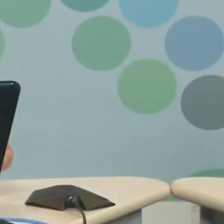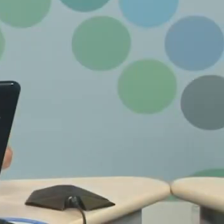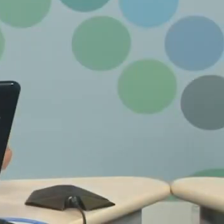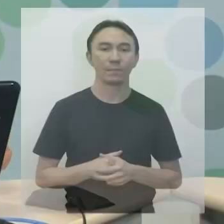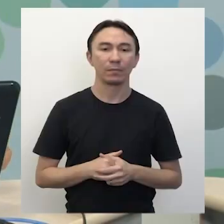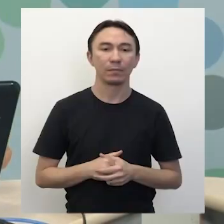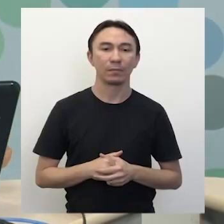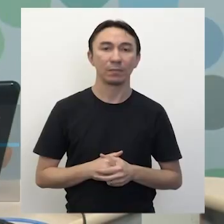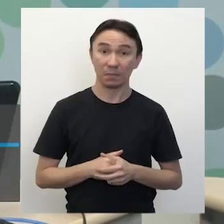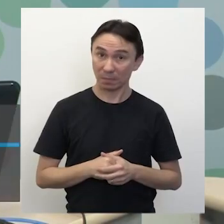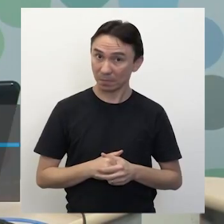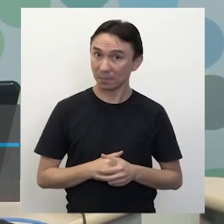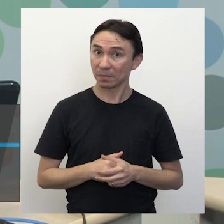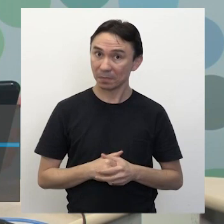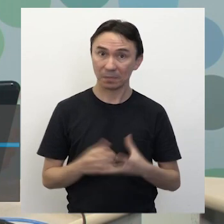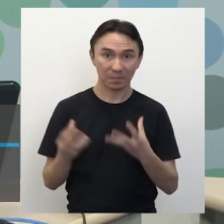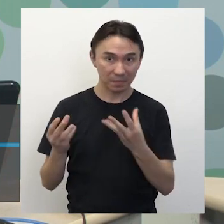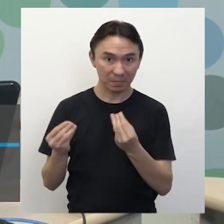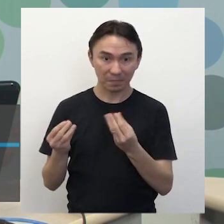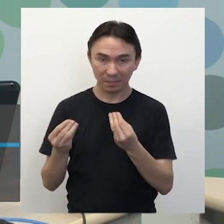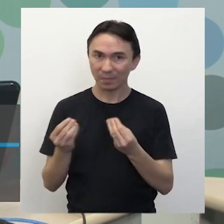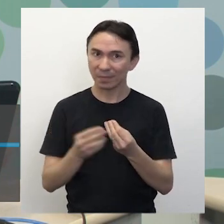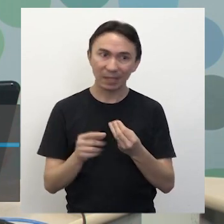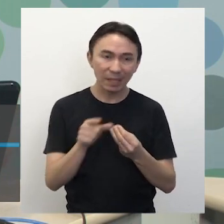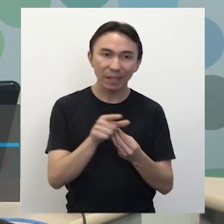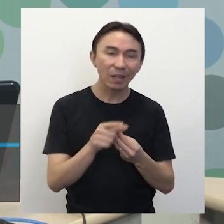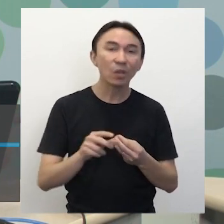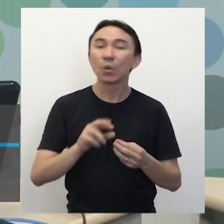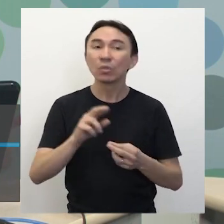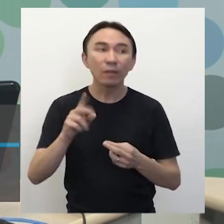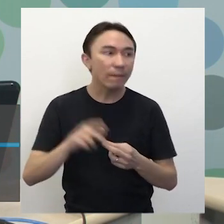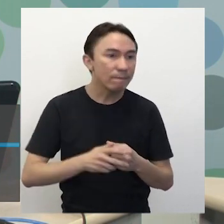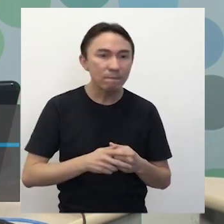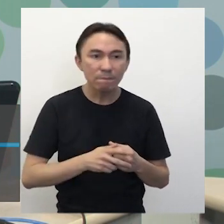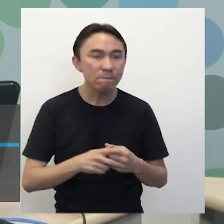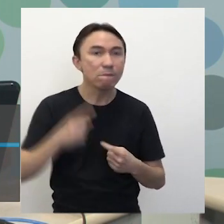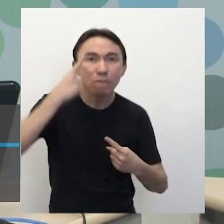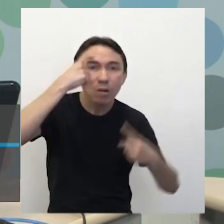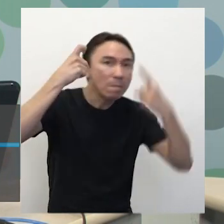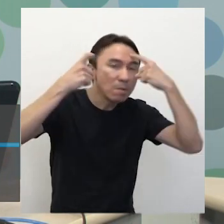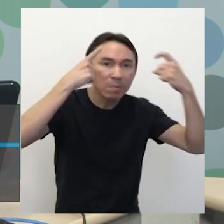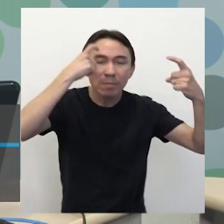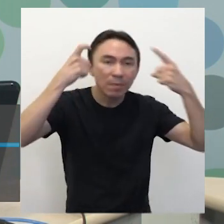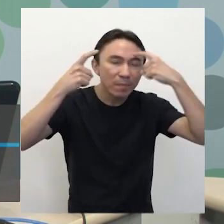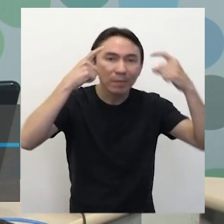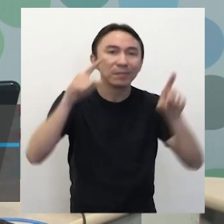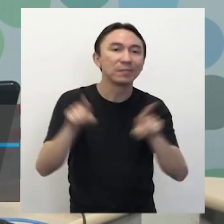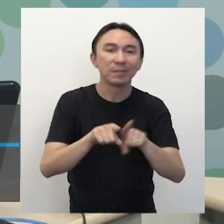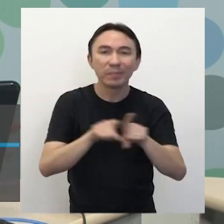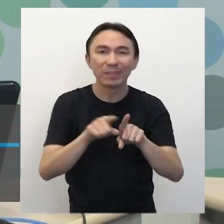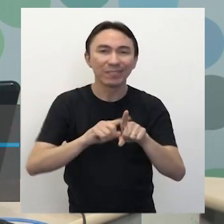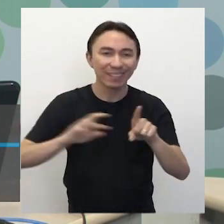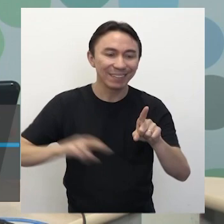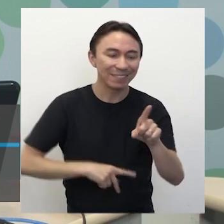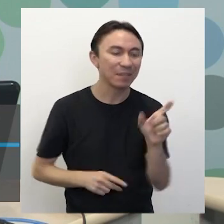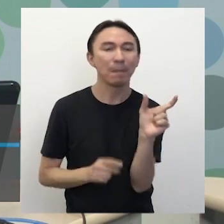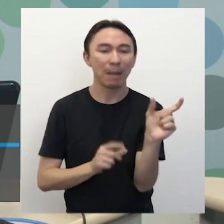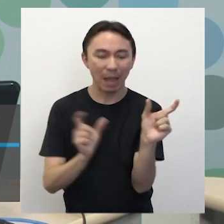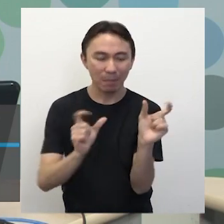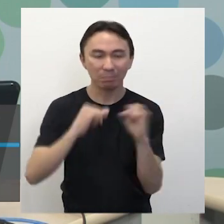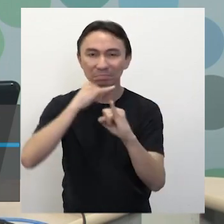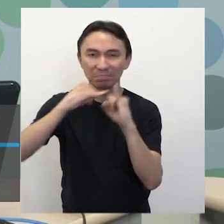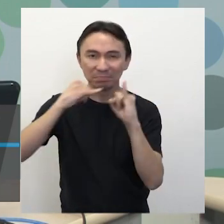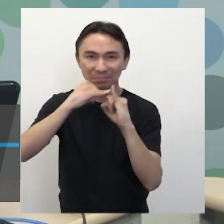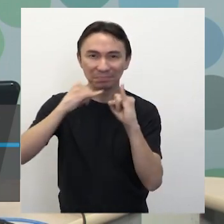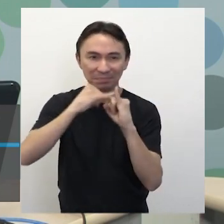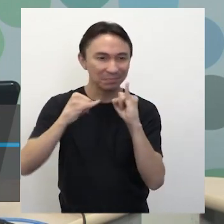E eles estão comentando aqui que ambos são improvisados e seguem aí a questão da rima também. Todos falam a mesma coisa em outras